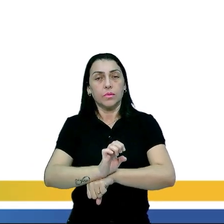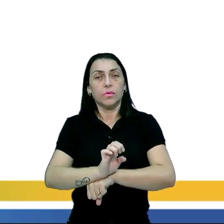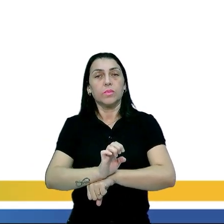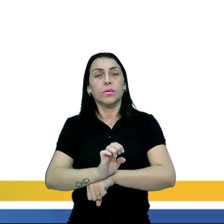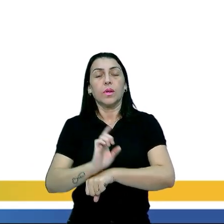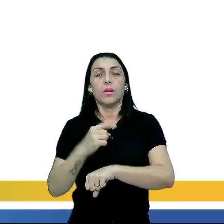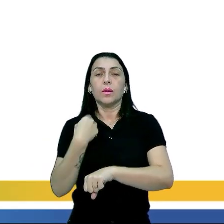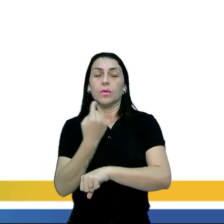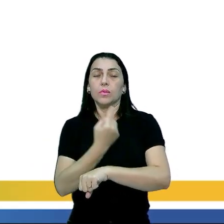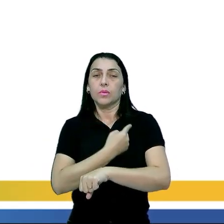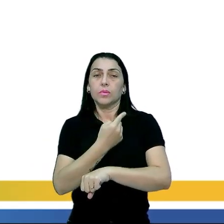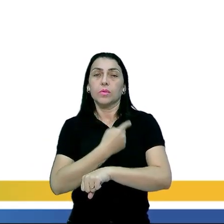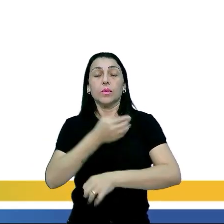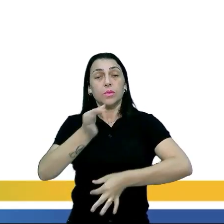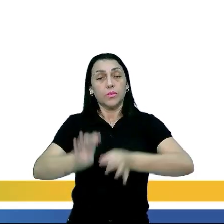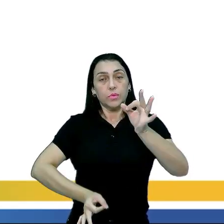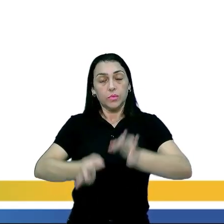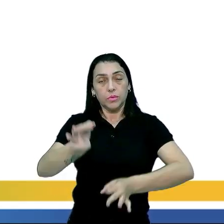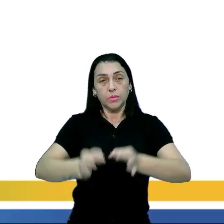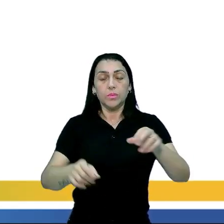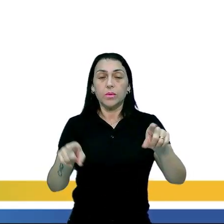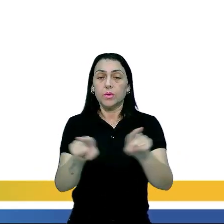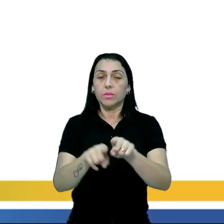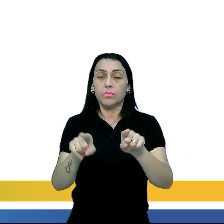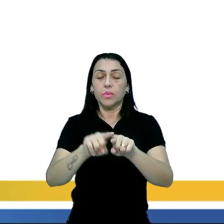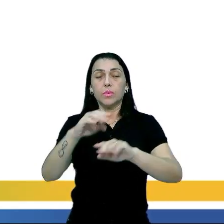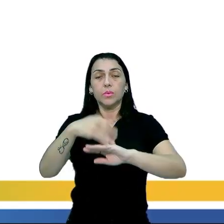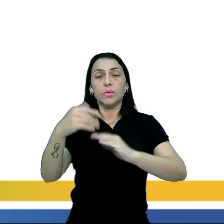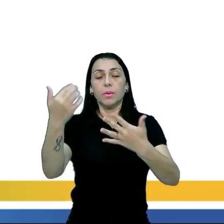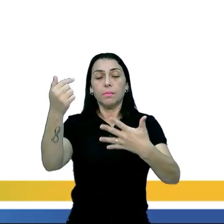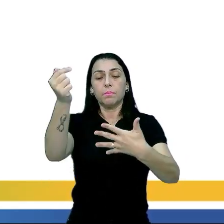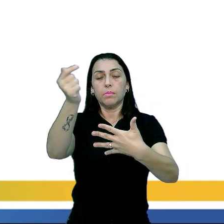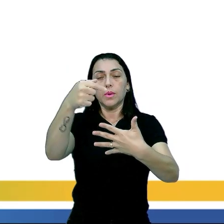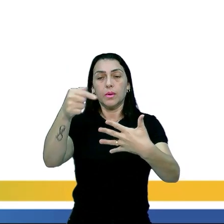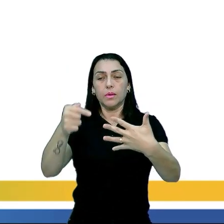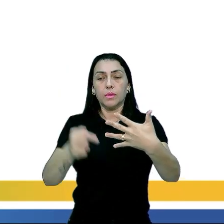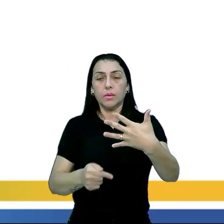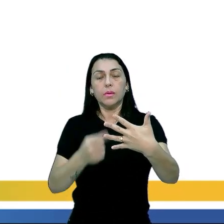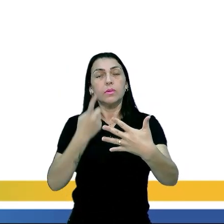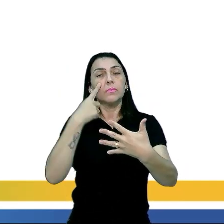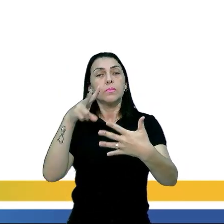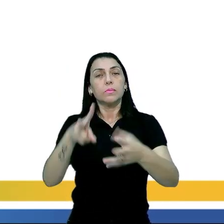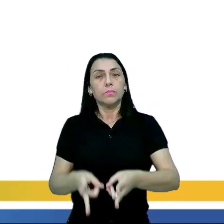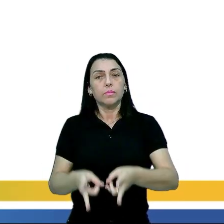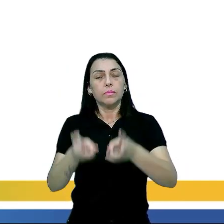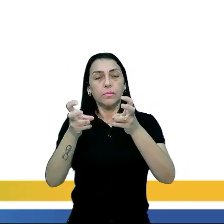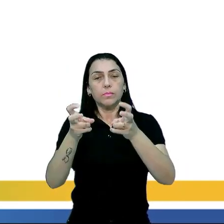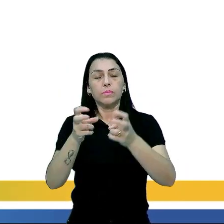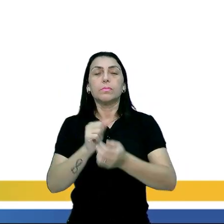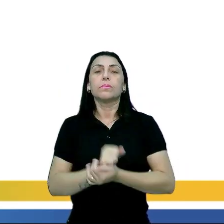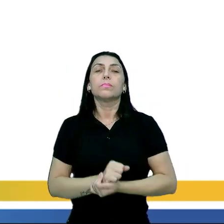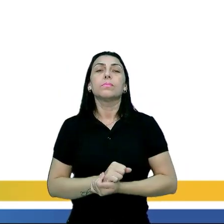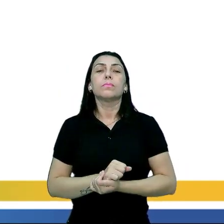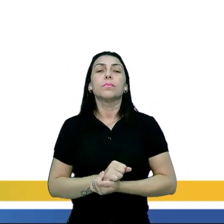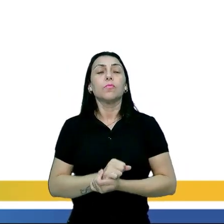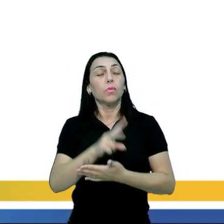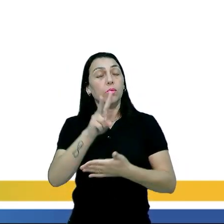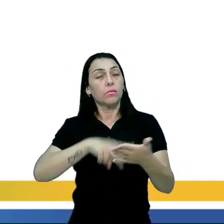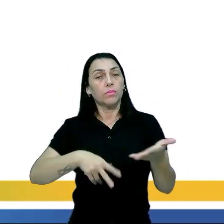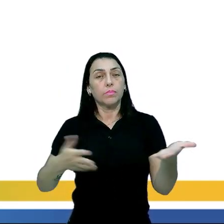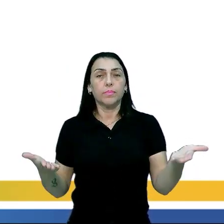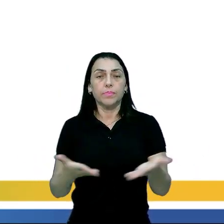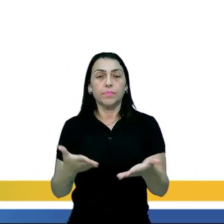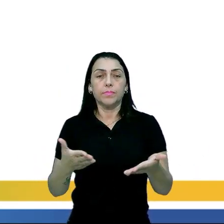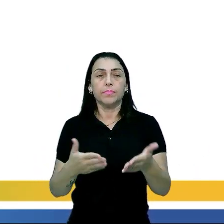ao nosso aparato jurídico e a todos esses elementos que vocês estão aí visualizando e que eu vou ler